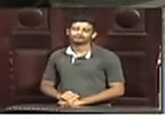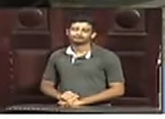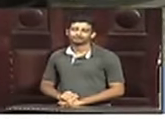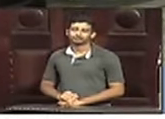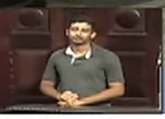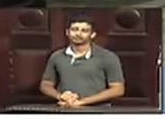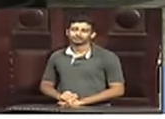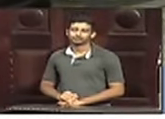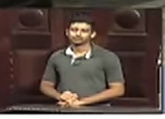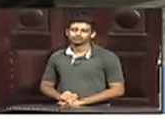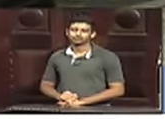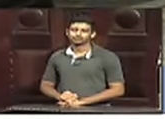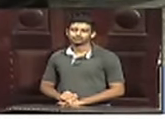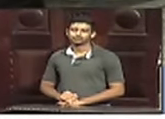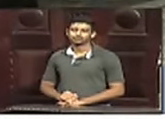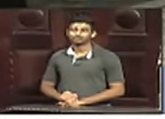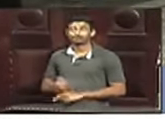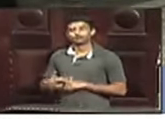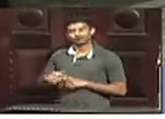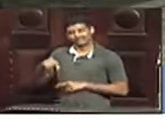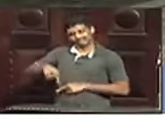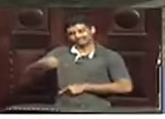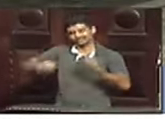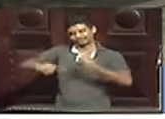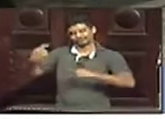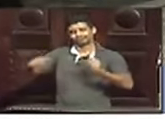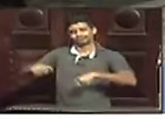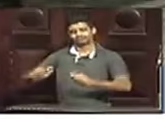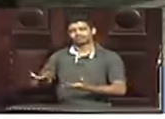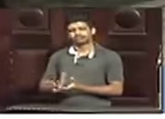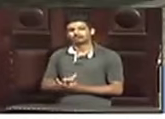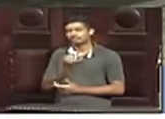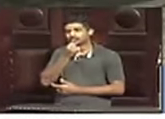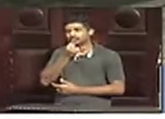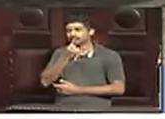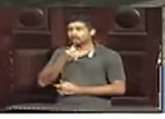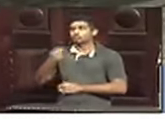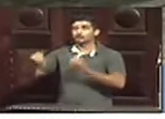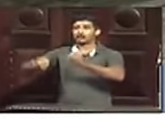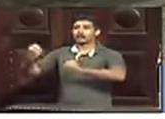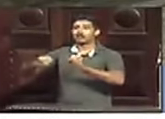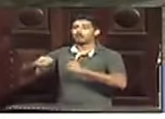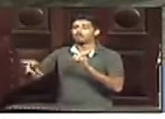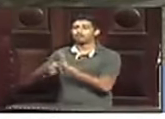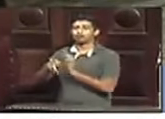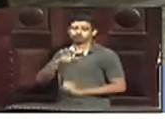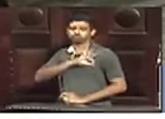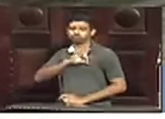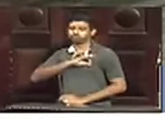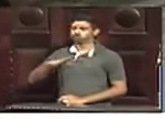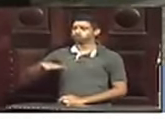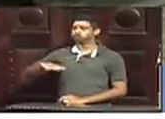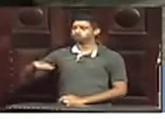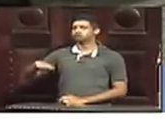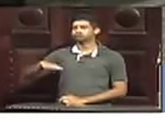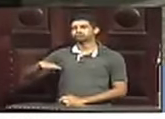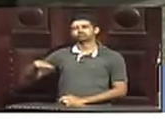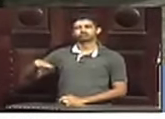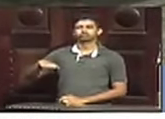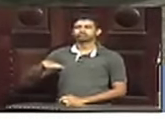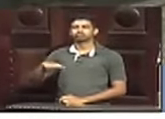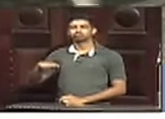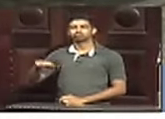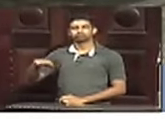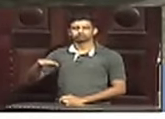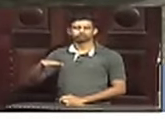que ser discutido amplamente aqui, quando uma viatura da Polícia Militar, uma viatura sucateada, seguia